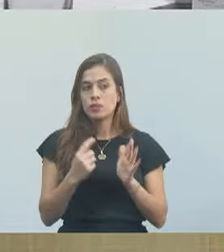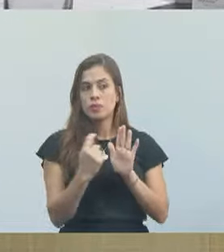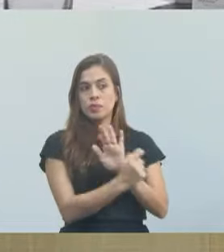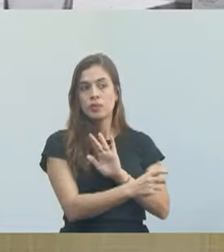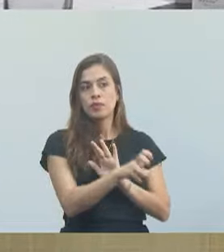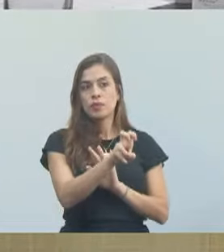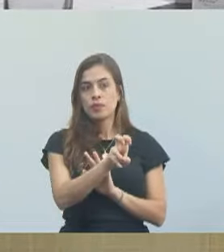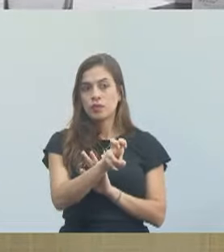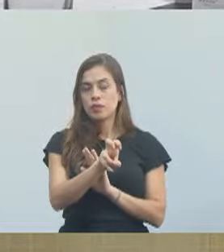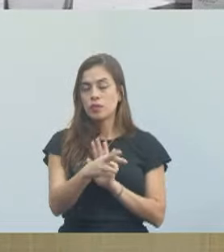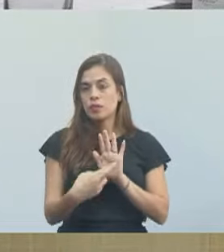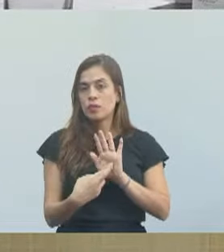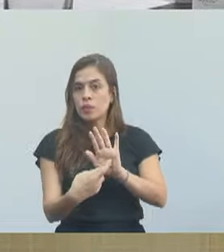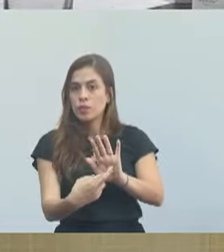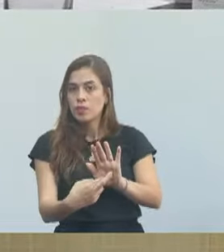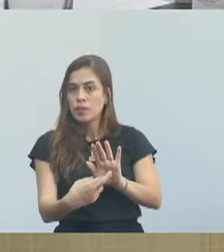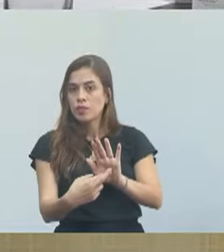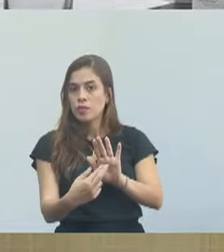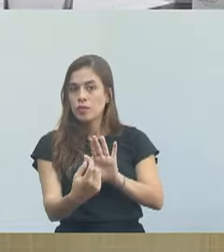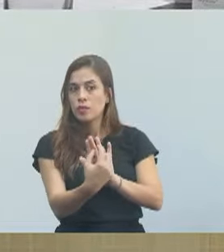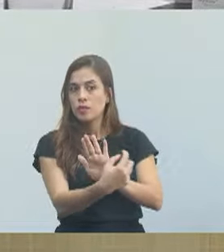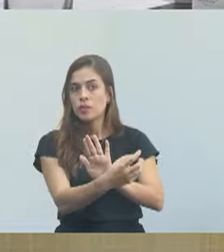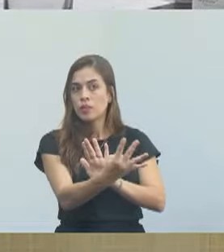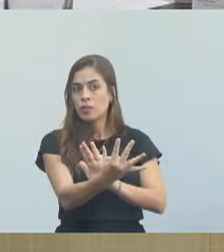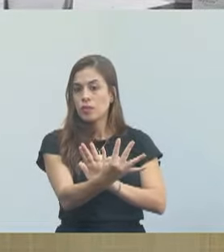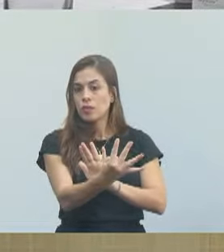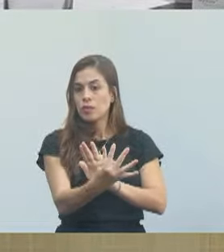Os representantes dos incisos